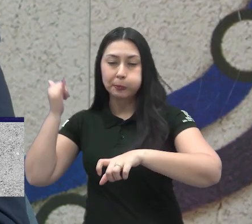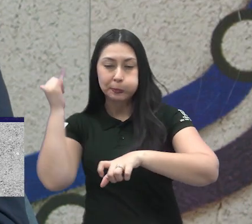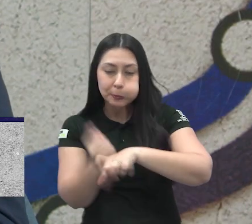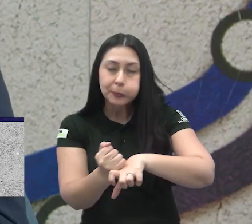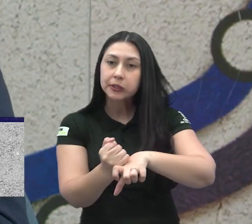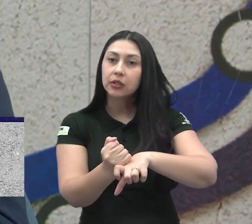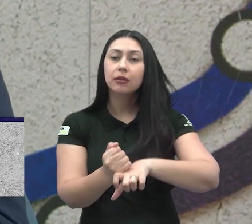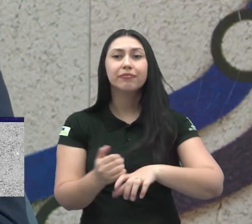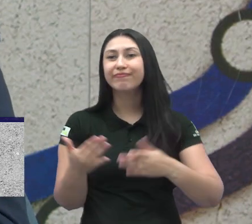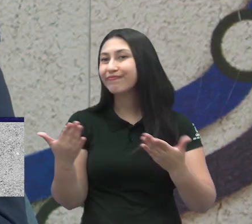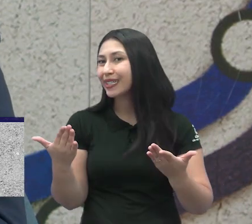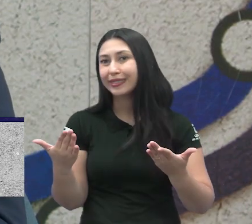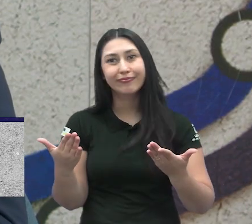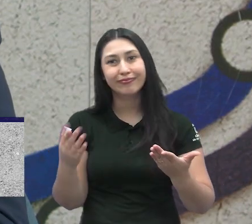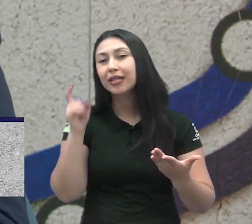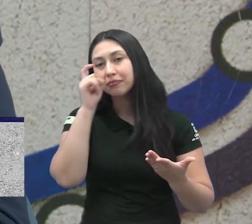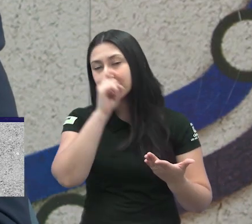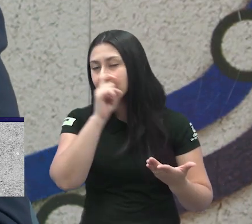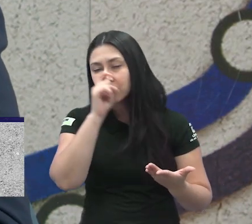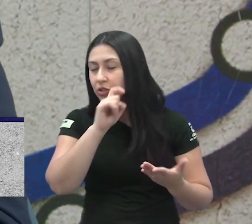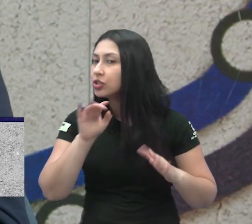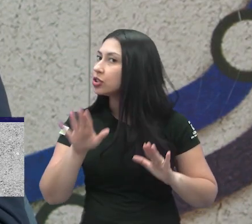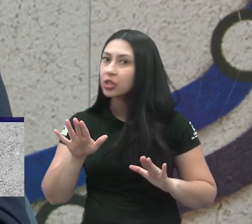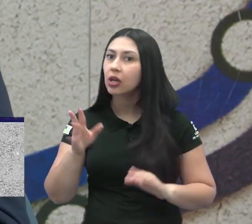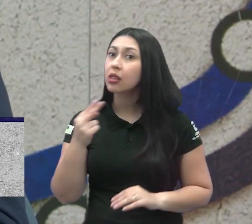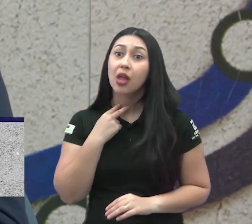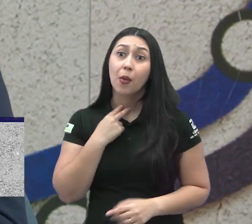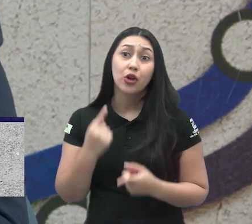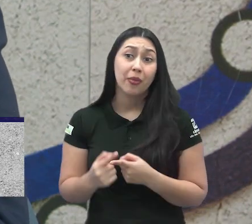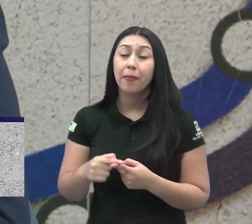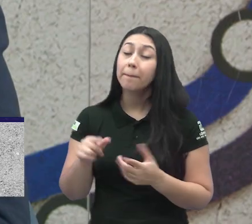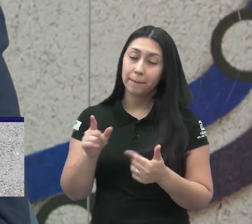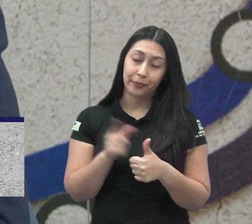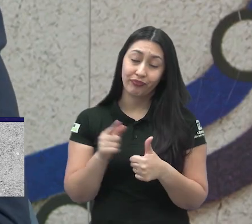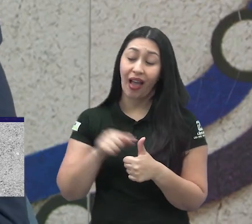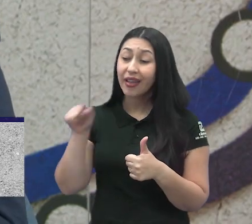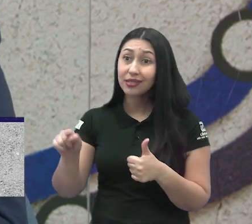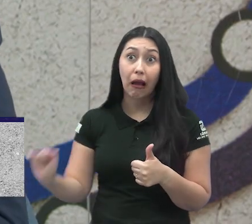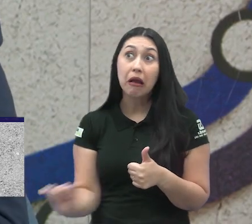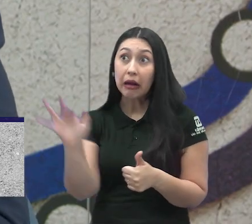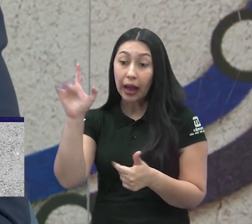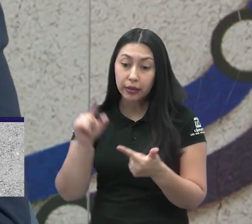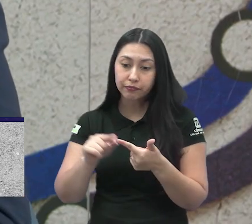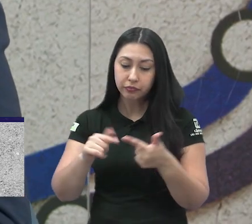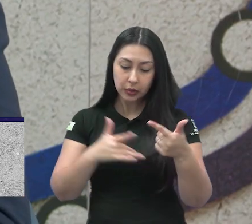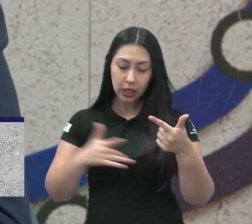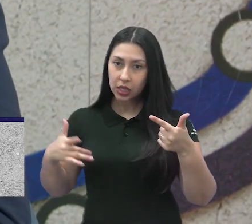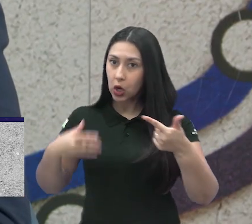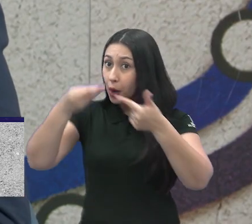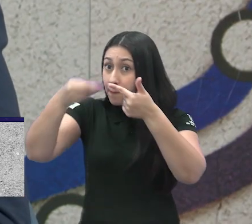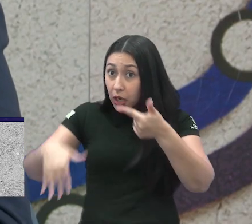inviável economicamente, então, por isso já sabe-se que é impraticável, né? Não seria saudável. E